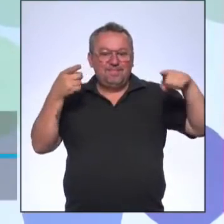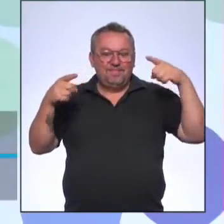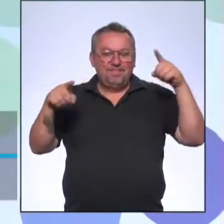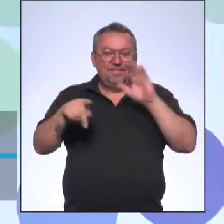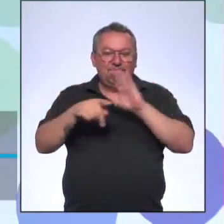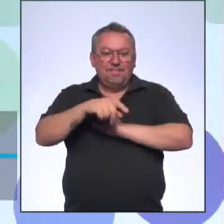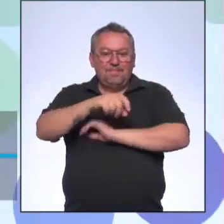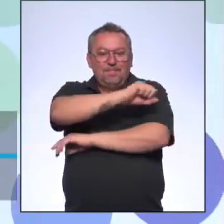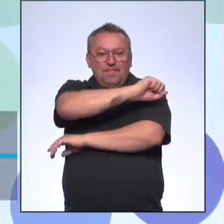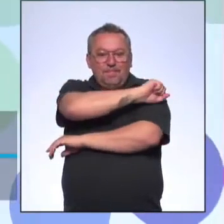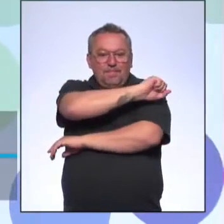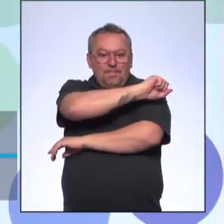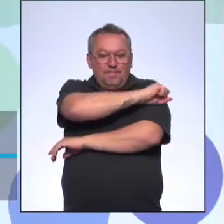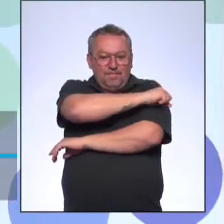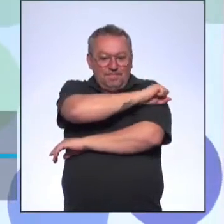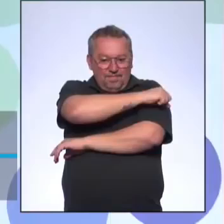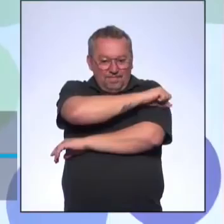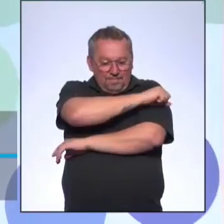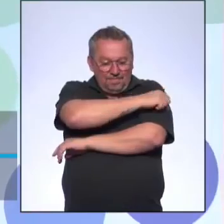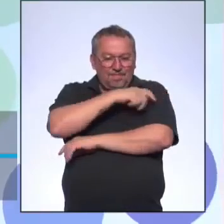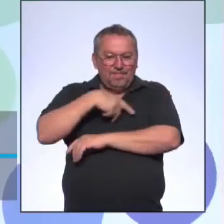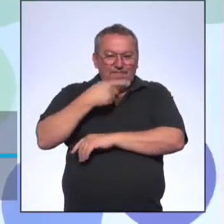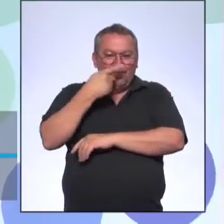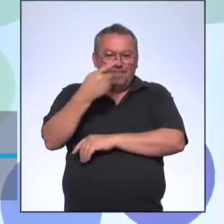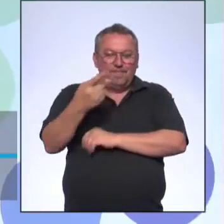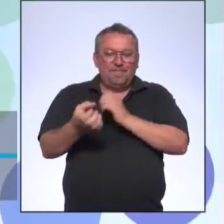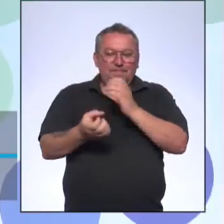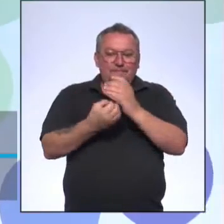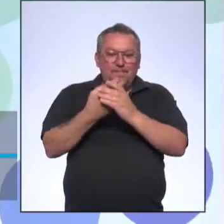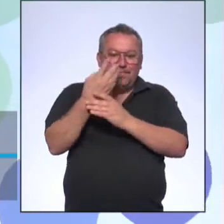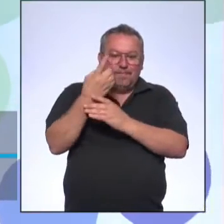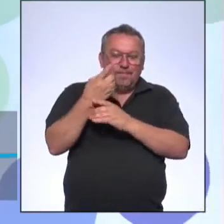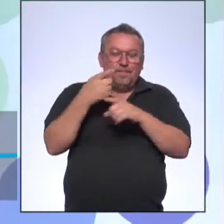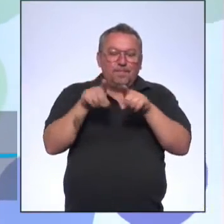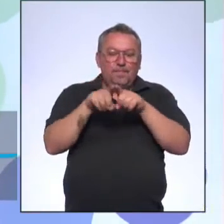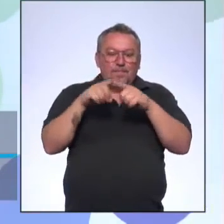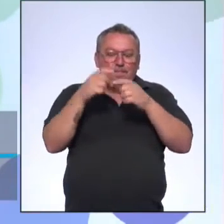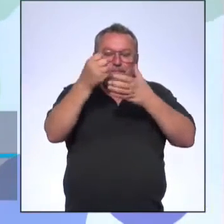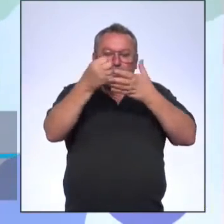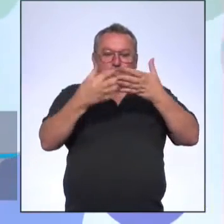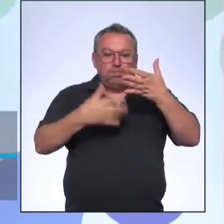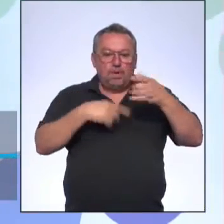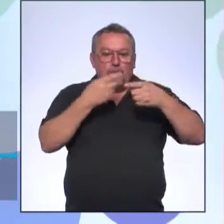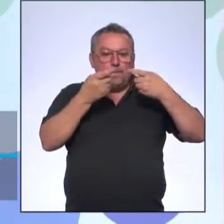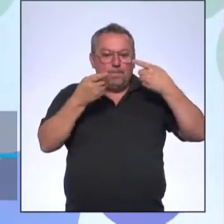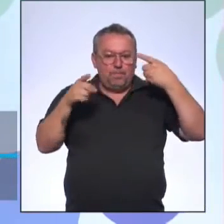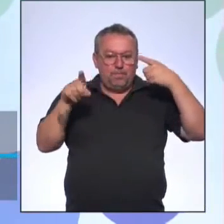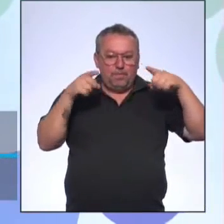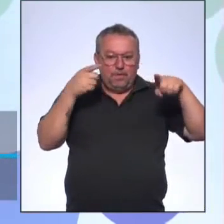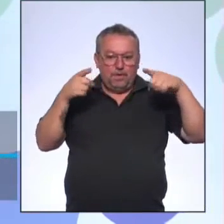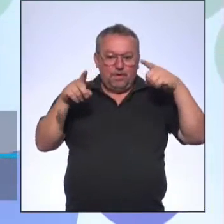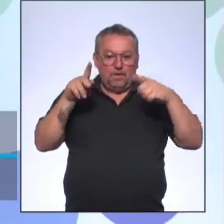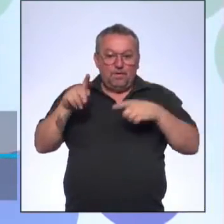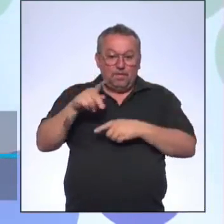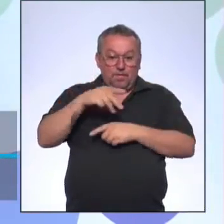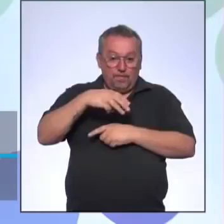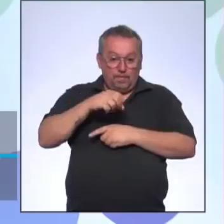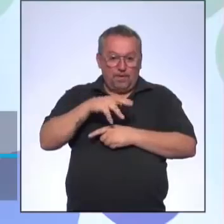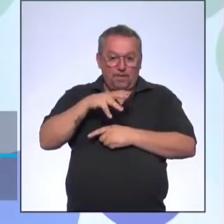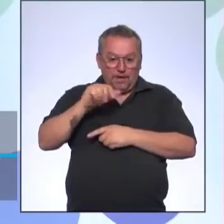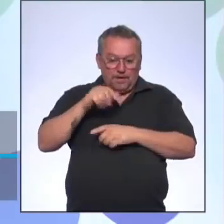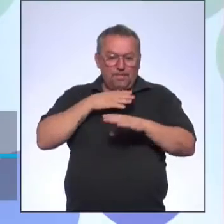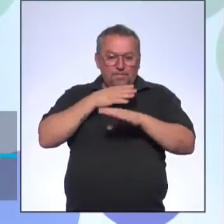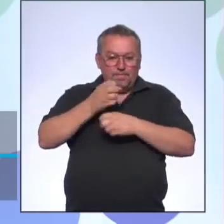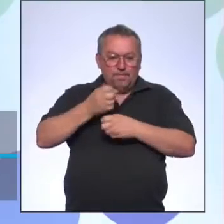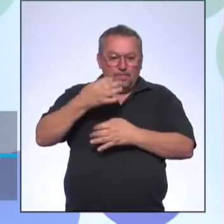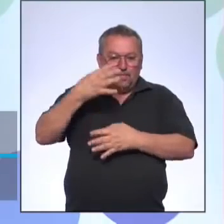ano. A nossa aula de hoje vai falar sobre composição e trilhas sonoras. Eu sou a professora Márcia, estarei fazendo a mediação